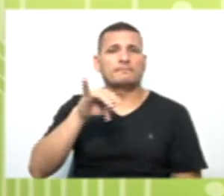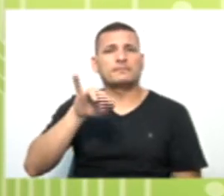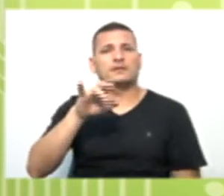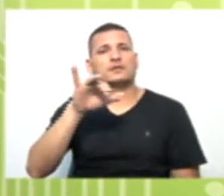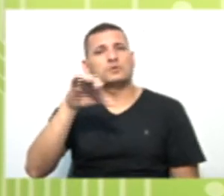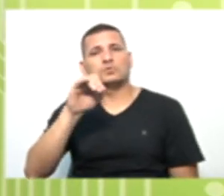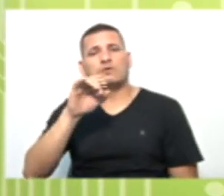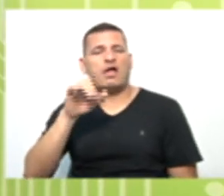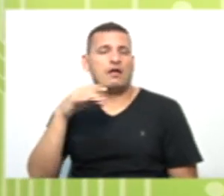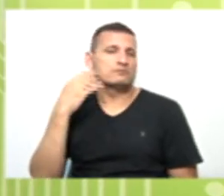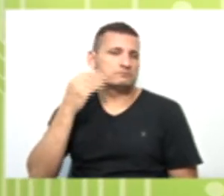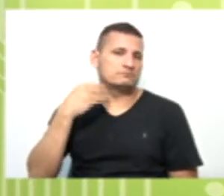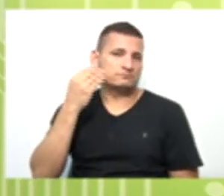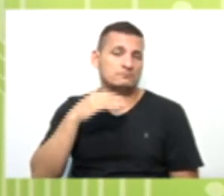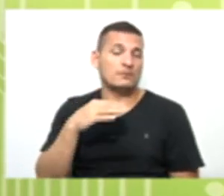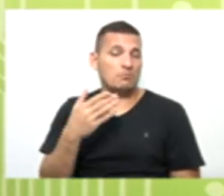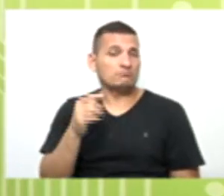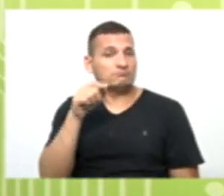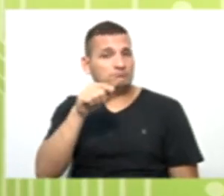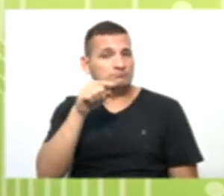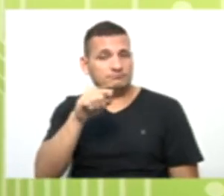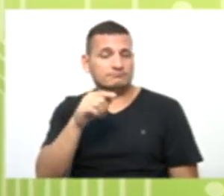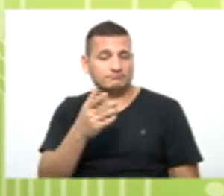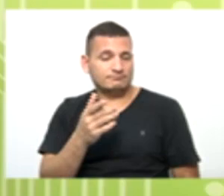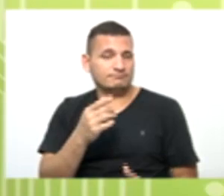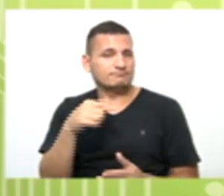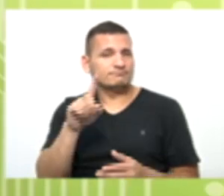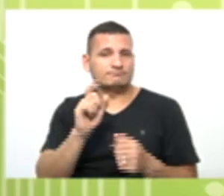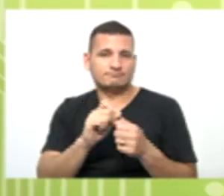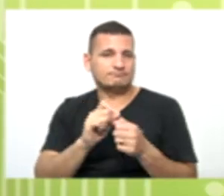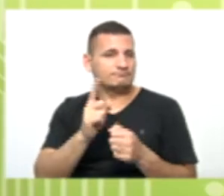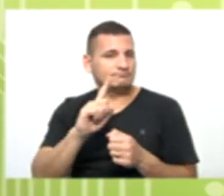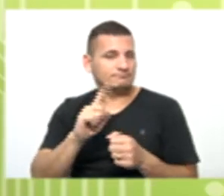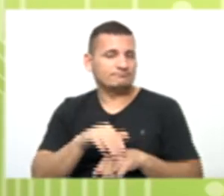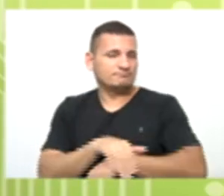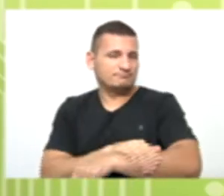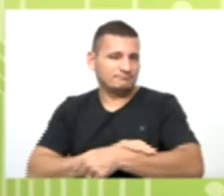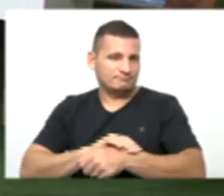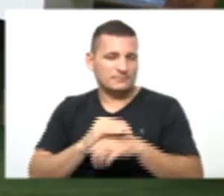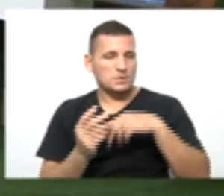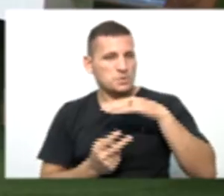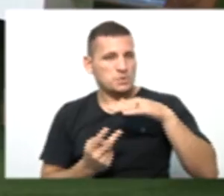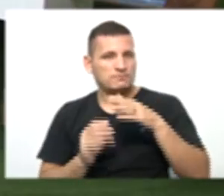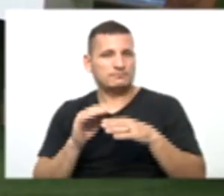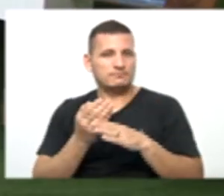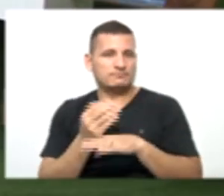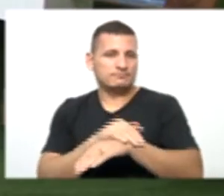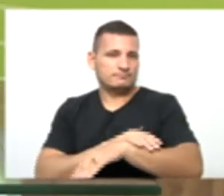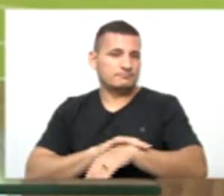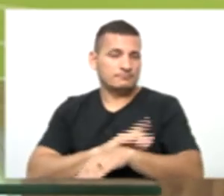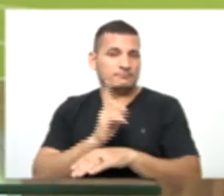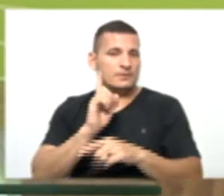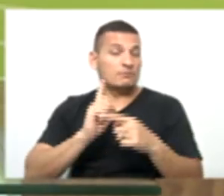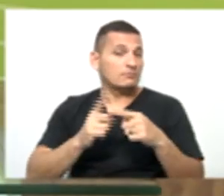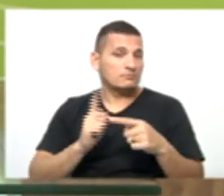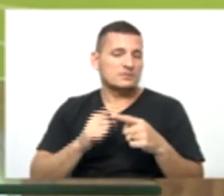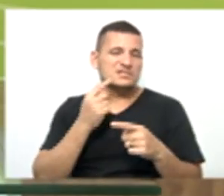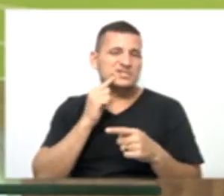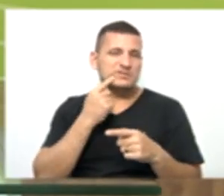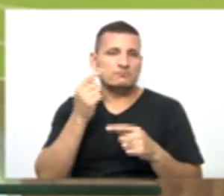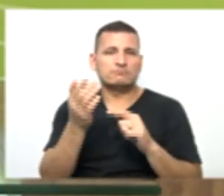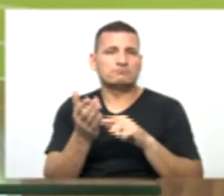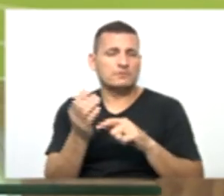caso aqui, a gente não recomenda que você faça essa receita em casa, né, professora? Até porque o limão deixa a